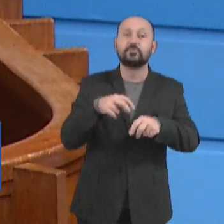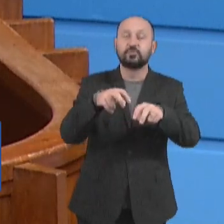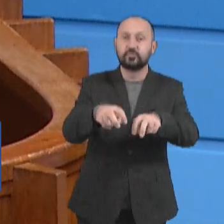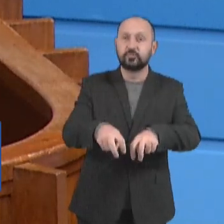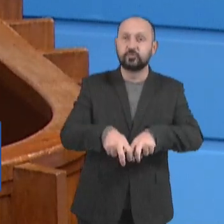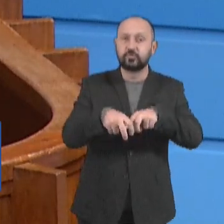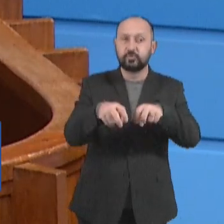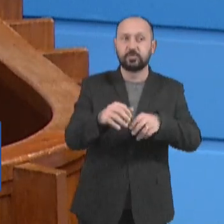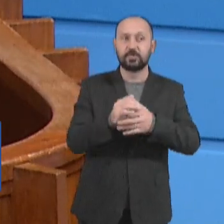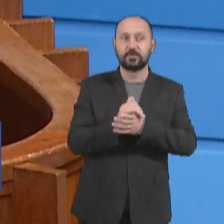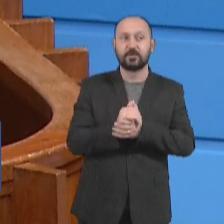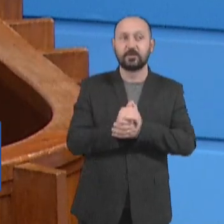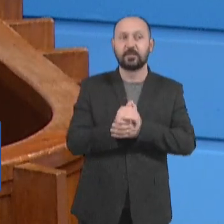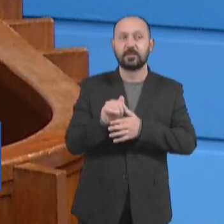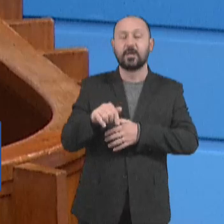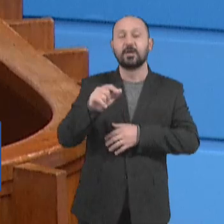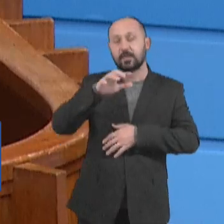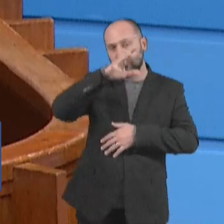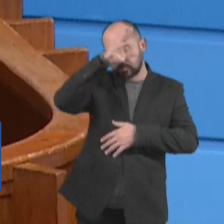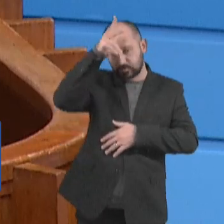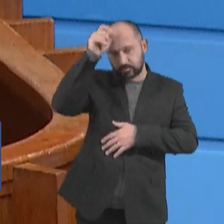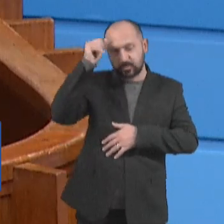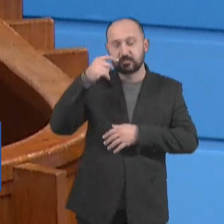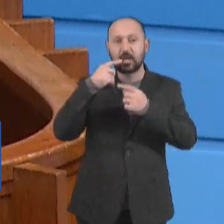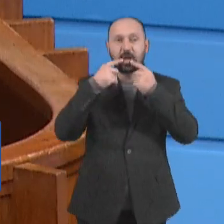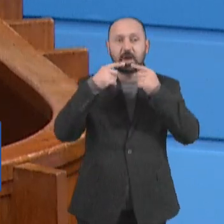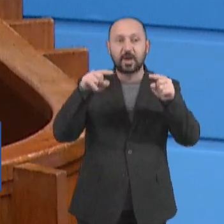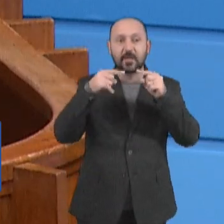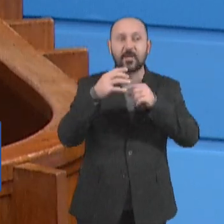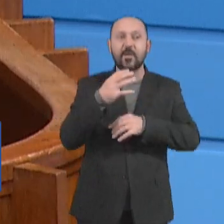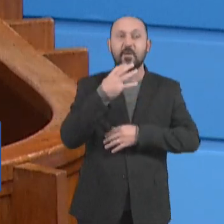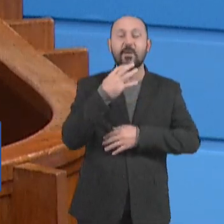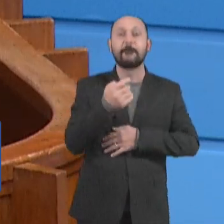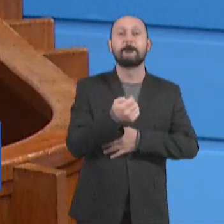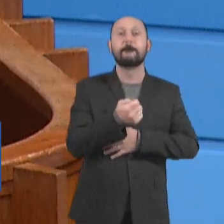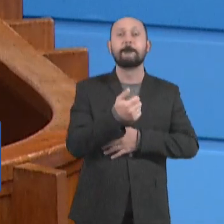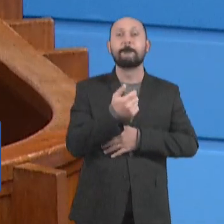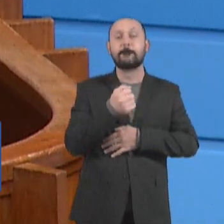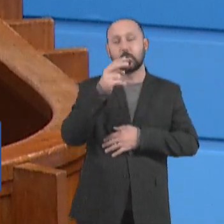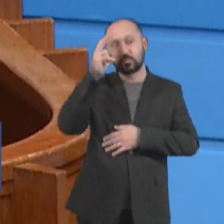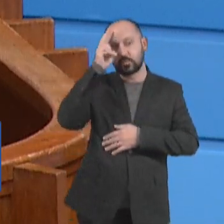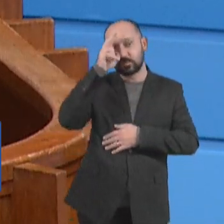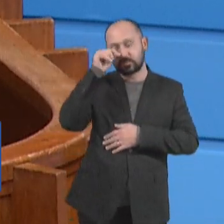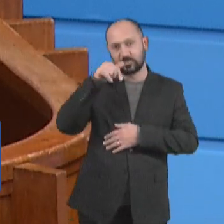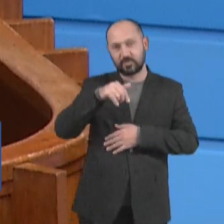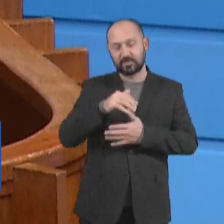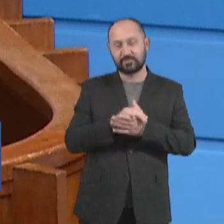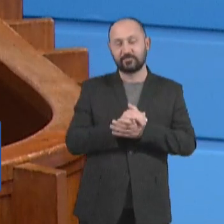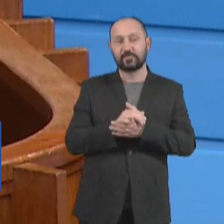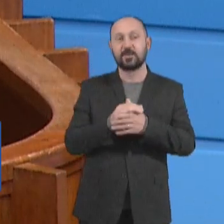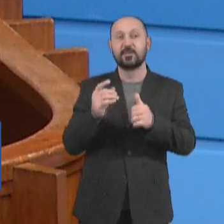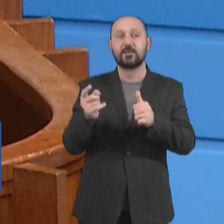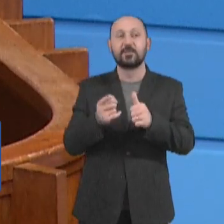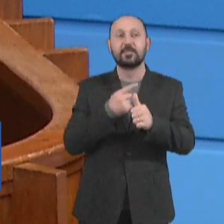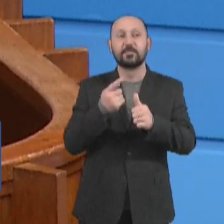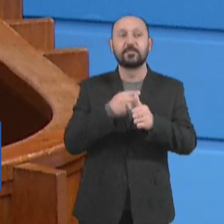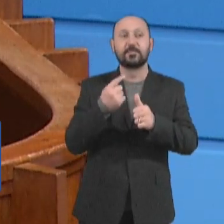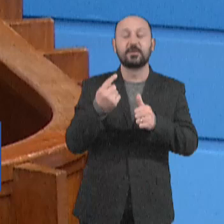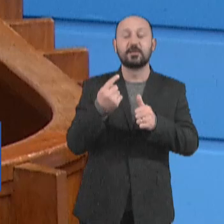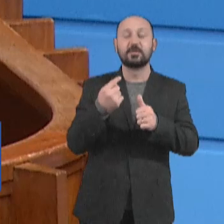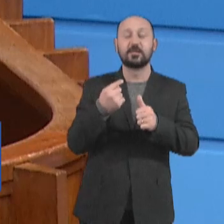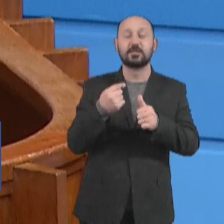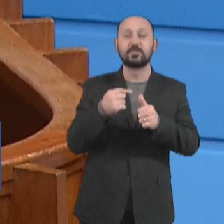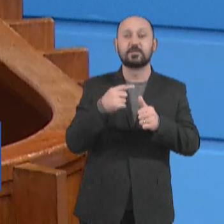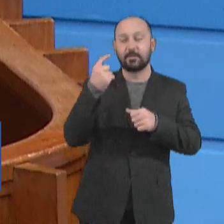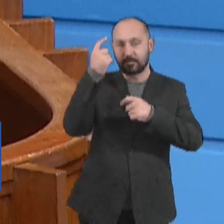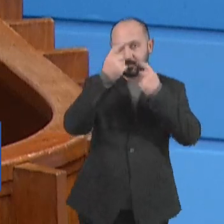produção. Eu não sei, aqui em Mato Grosso do Sul, eu sempre reclamo disso, nós conhecemos muito pouco da nossa história. O primeiro projeto de